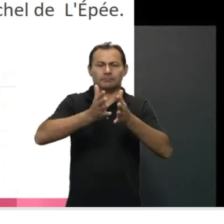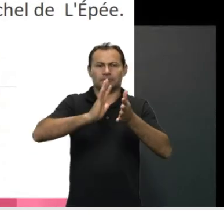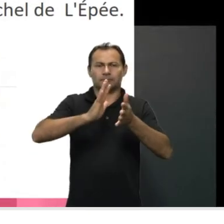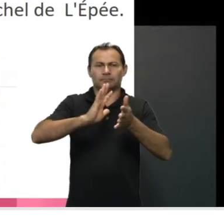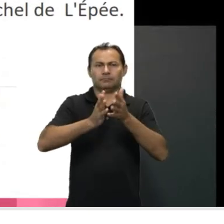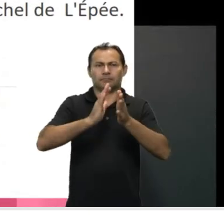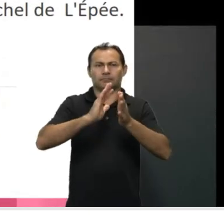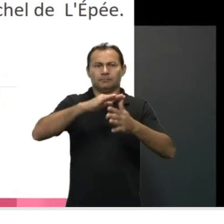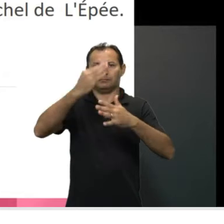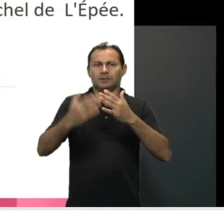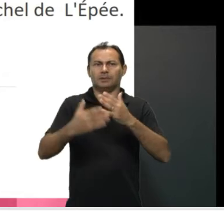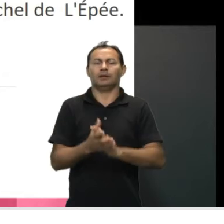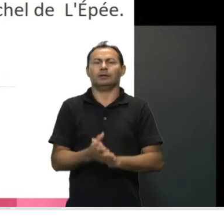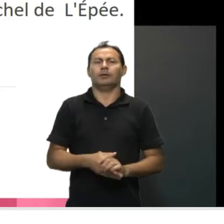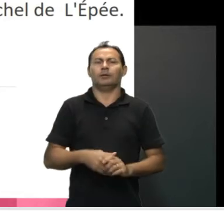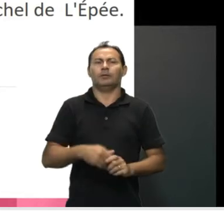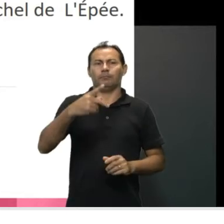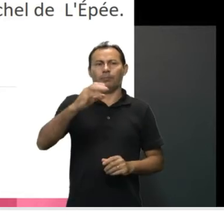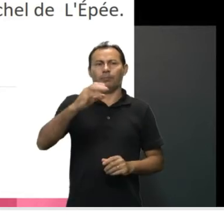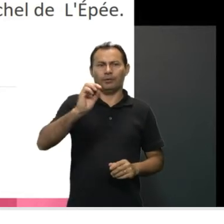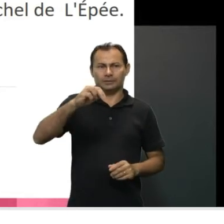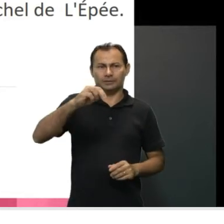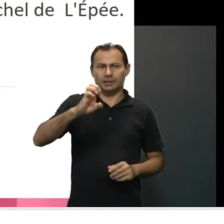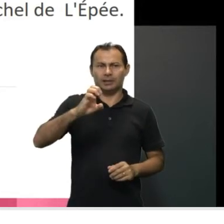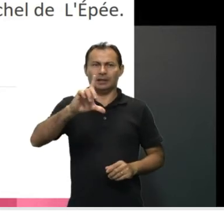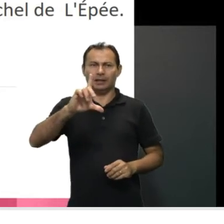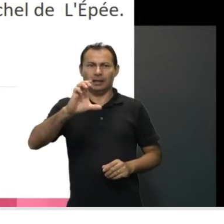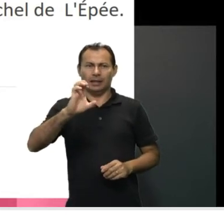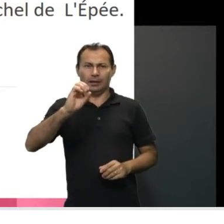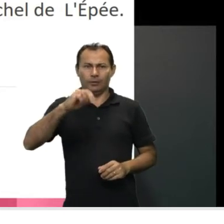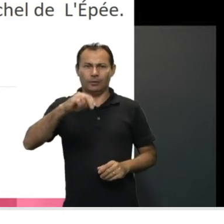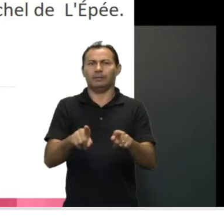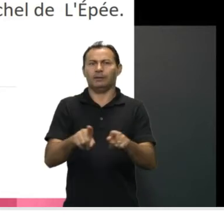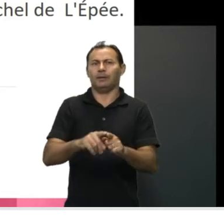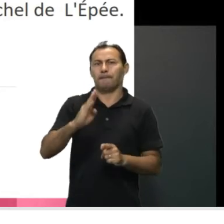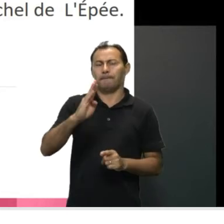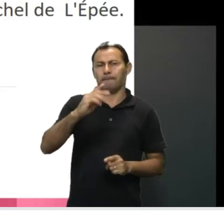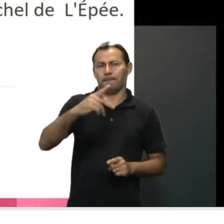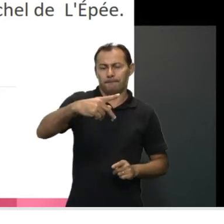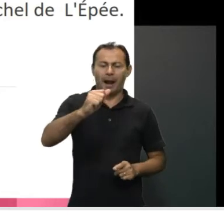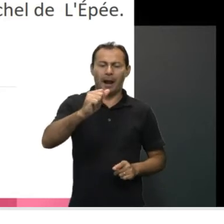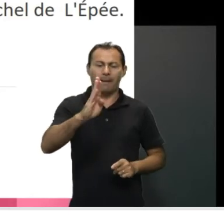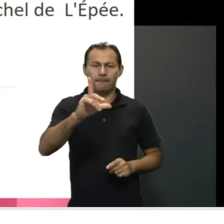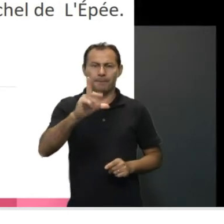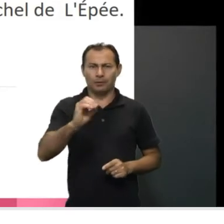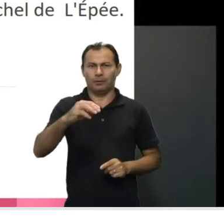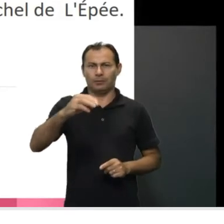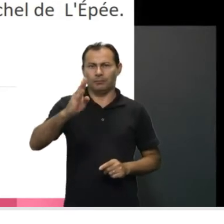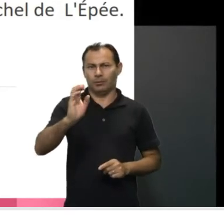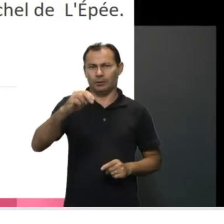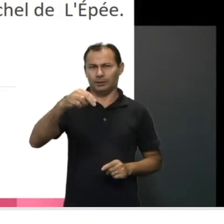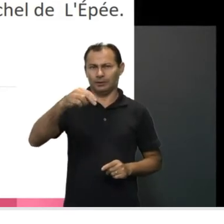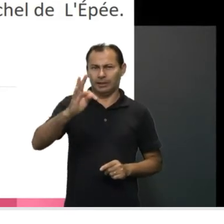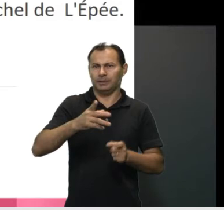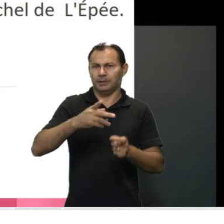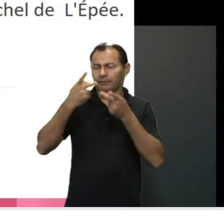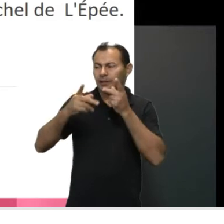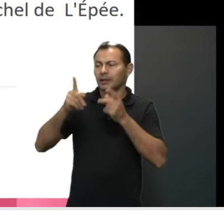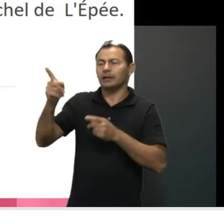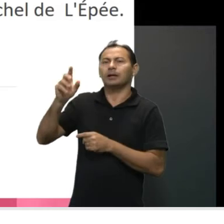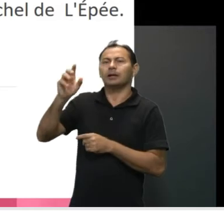os primeiros a utilizar o alfabeto manual. Aqui nós estamos falando da França, certo? Eles que